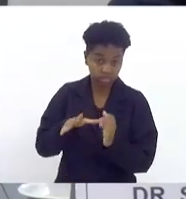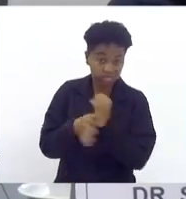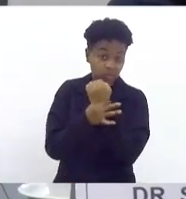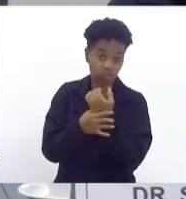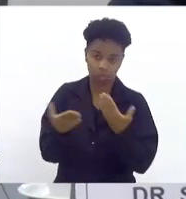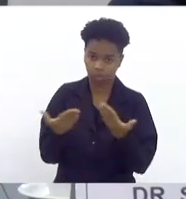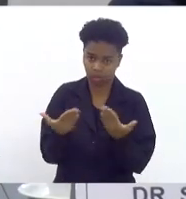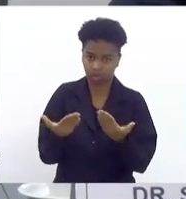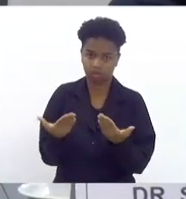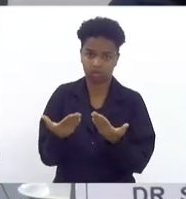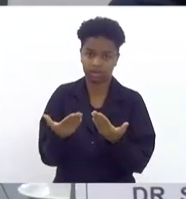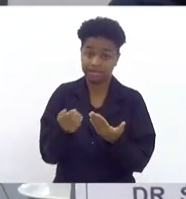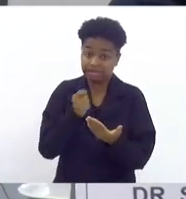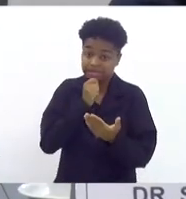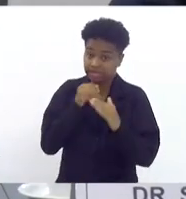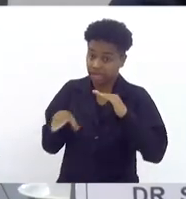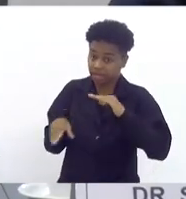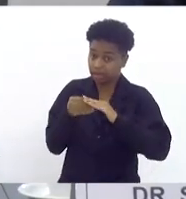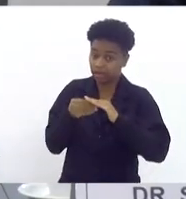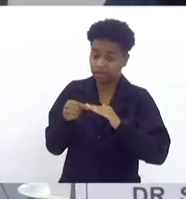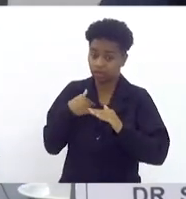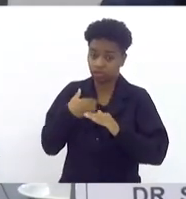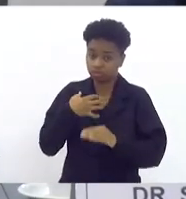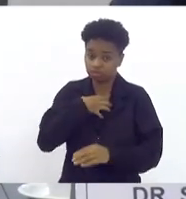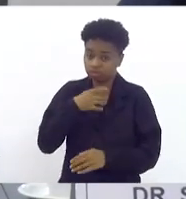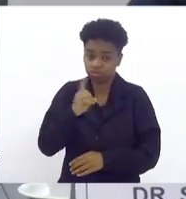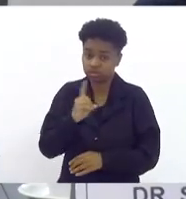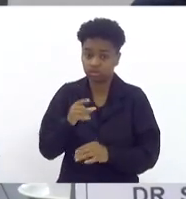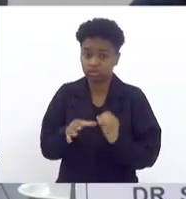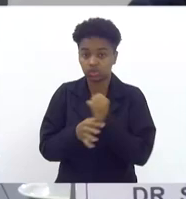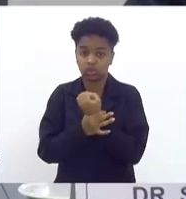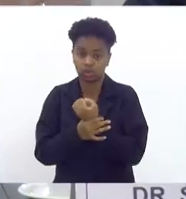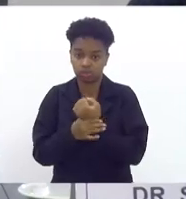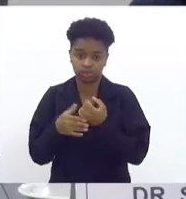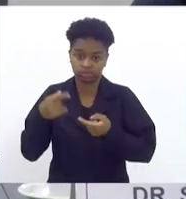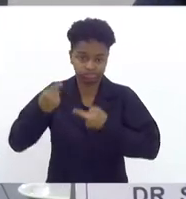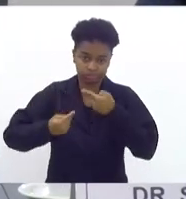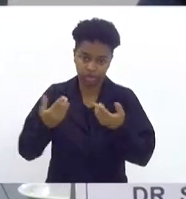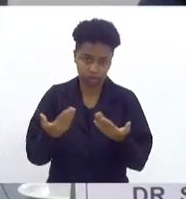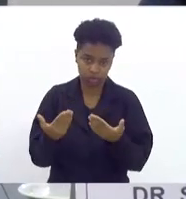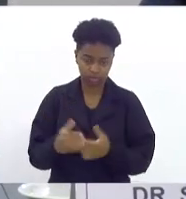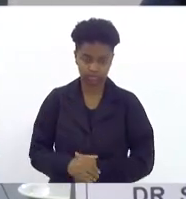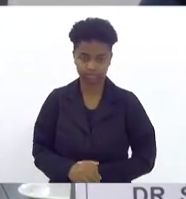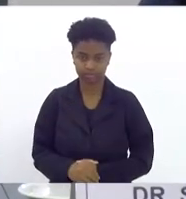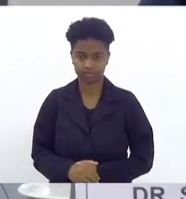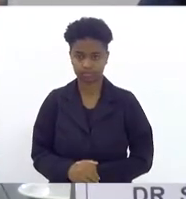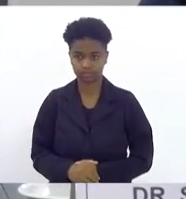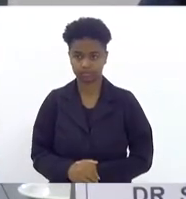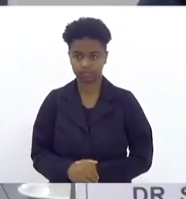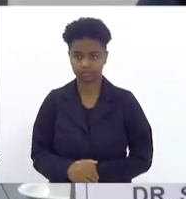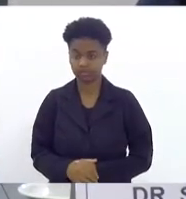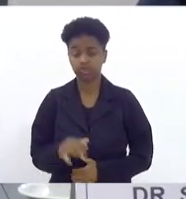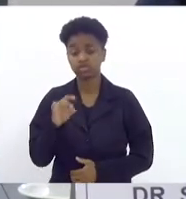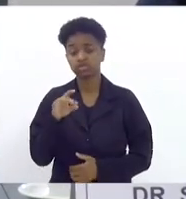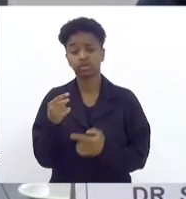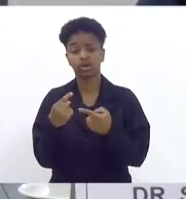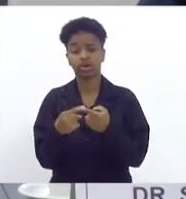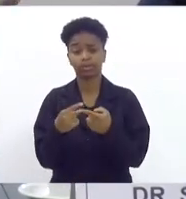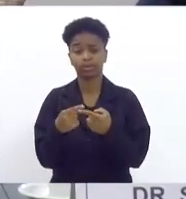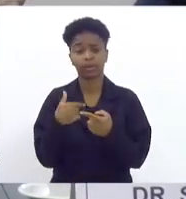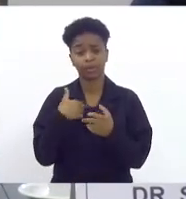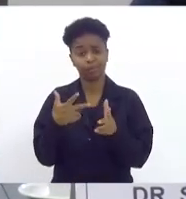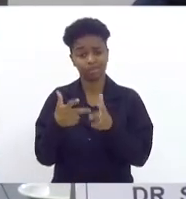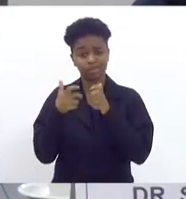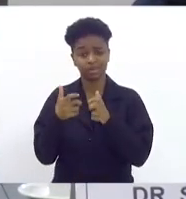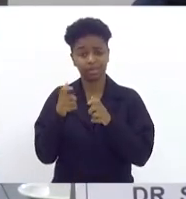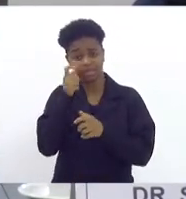momento, sem as emendas, essa discussão de uma palavra ou de outra, entendeu? Lógico. A deputada Célia... Aqui é no sentido de construir, porque eu vejo que os interesses não